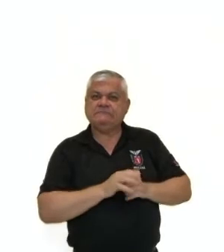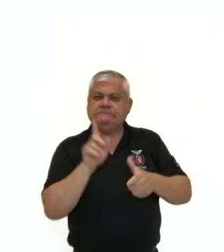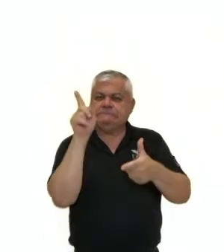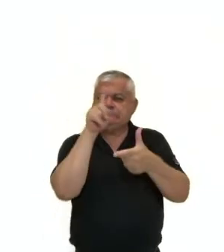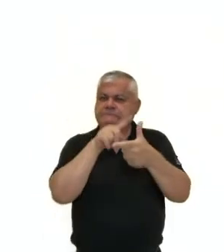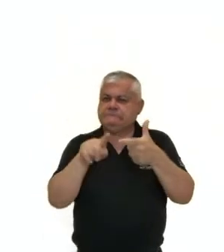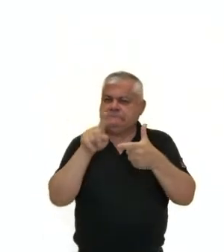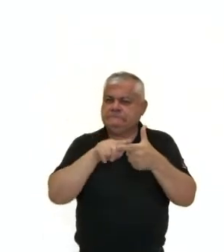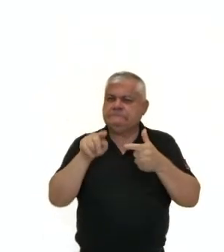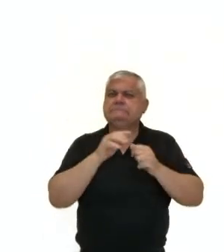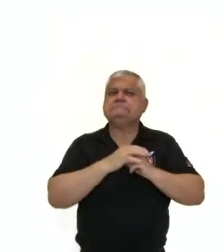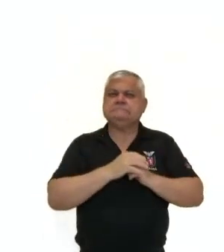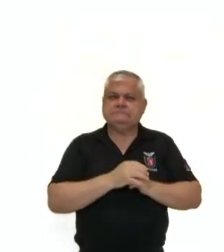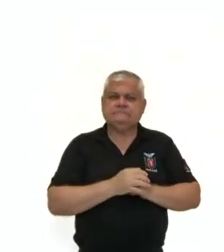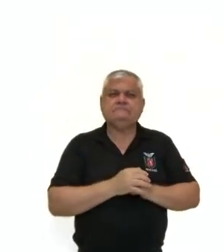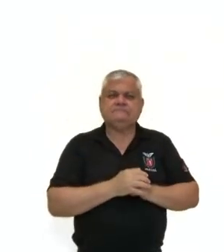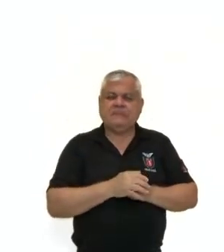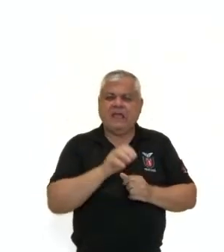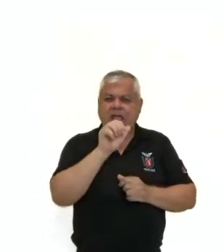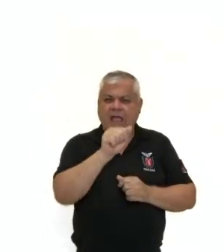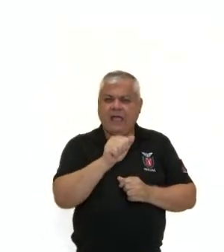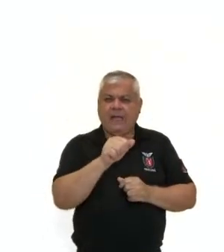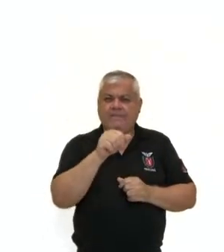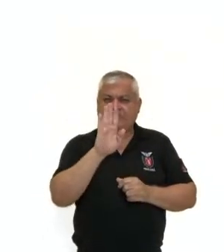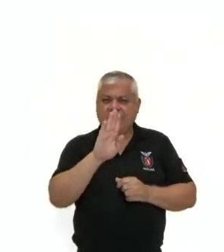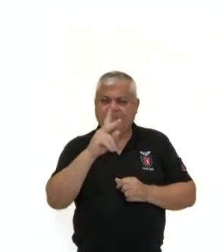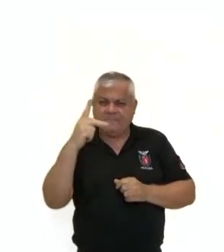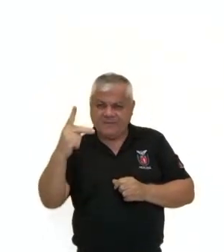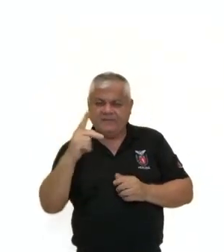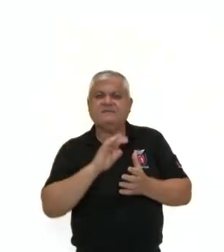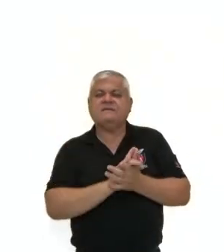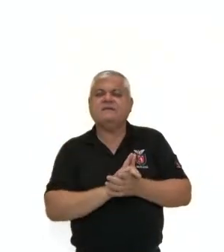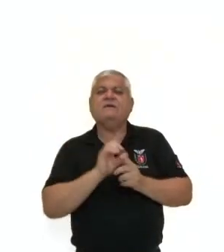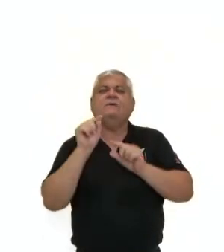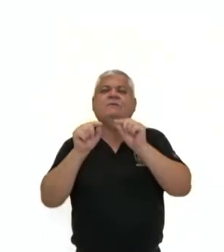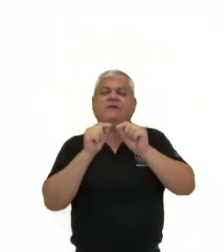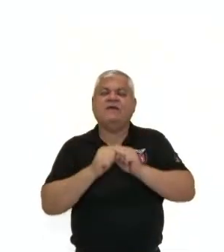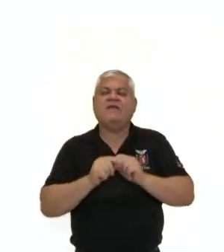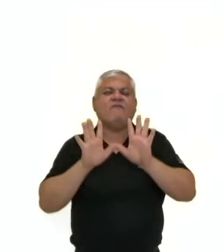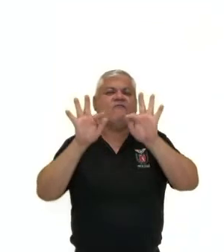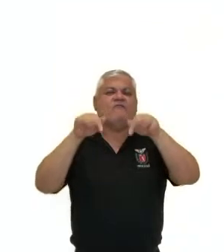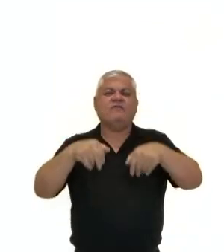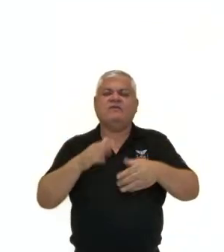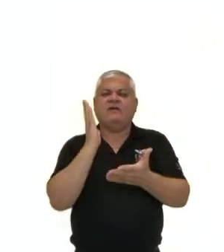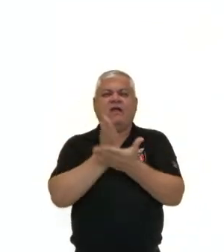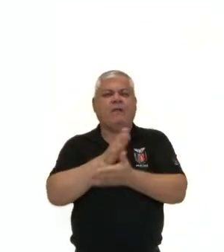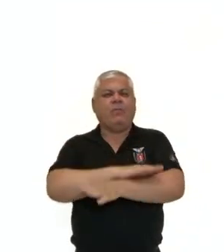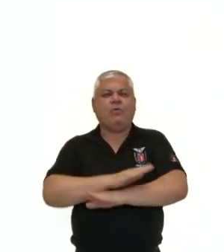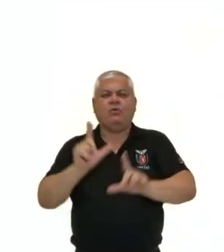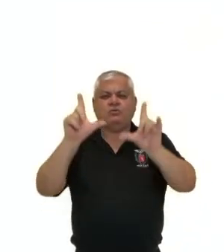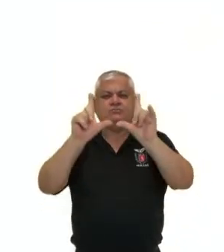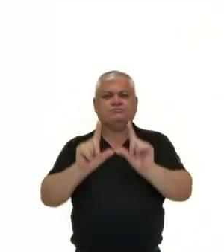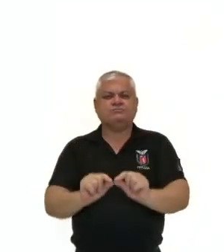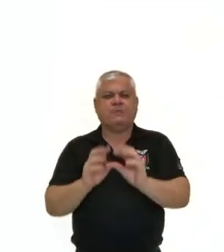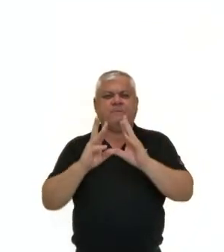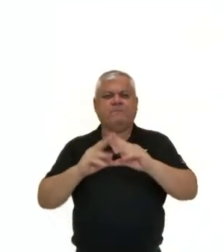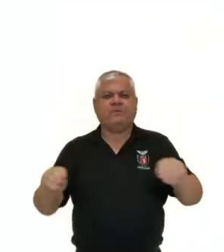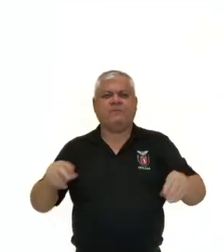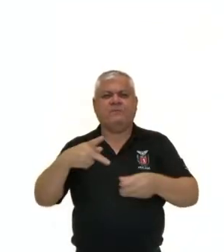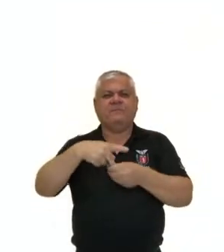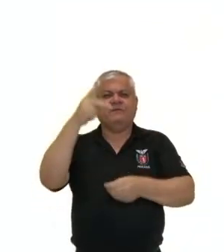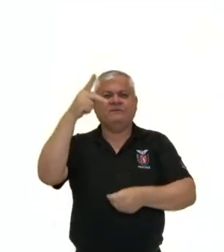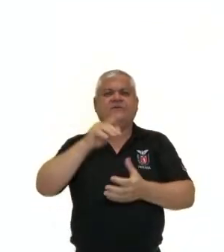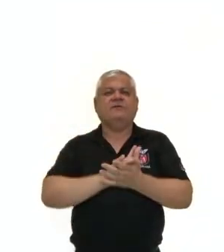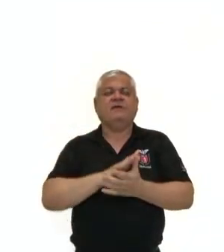a BP ou british petróleo seria o fim do petróleo prevendo o fim das reservas